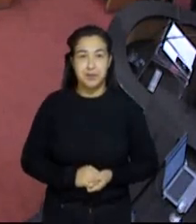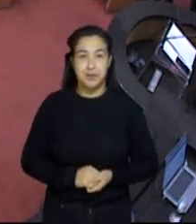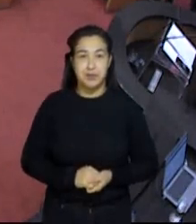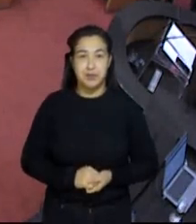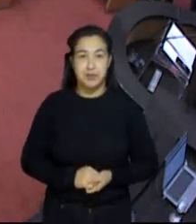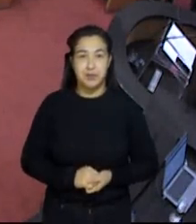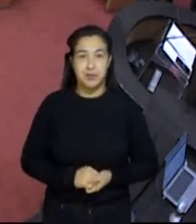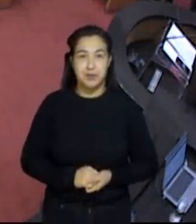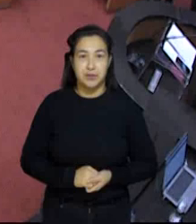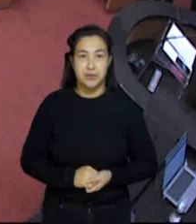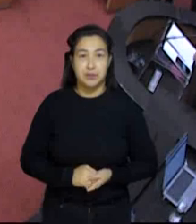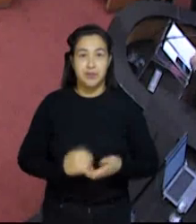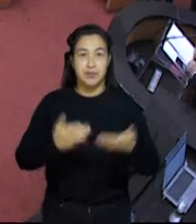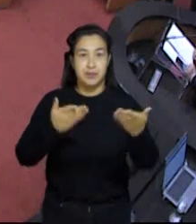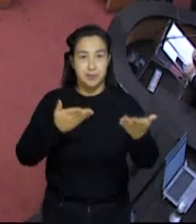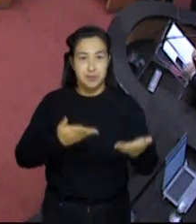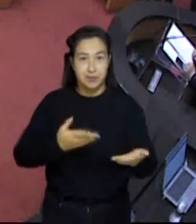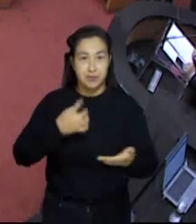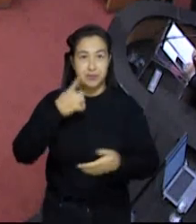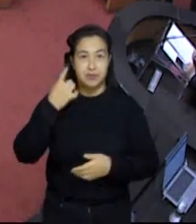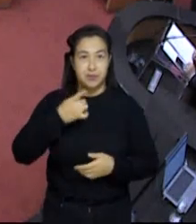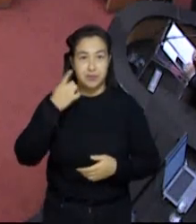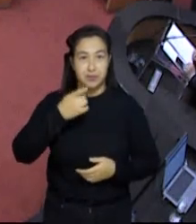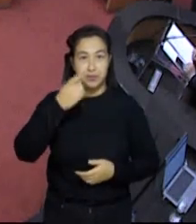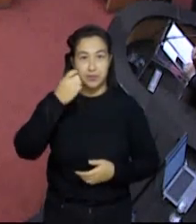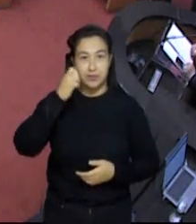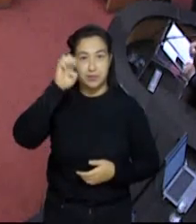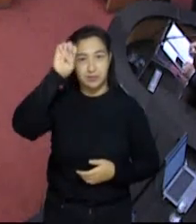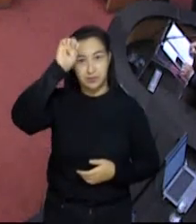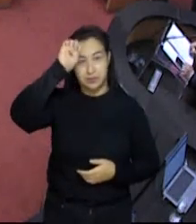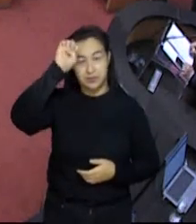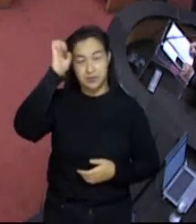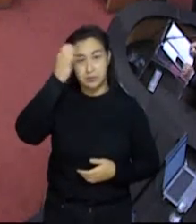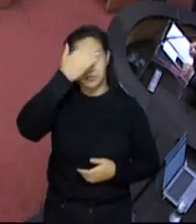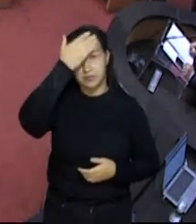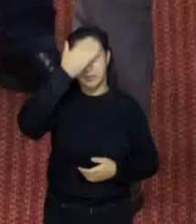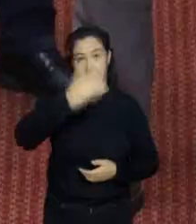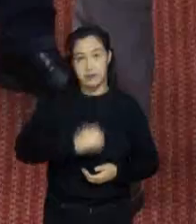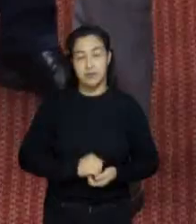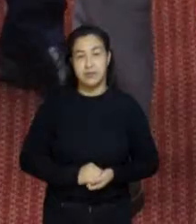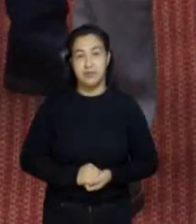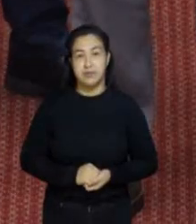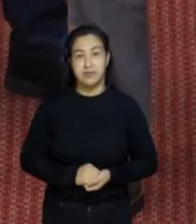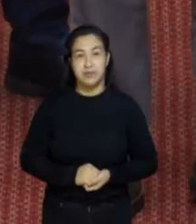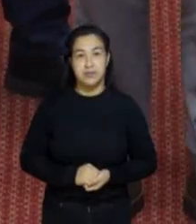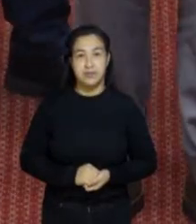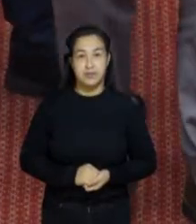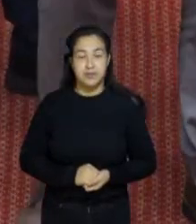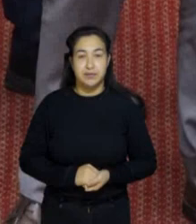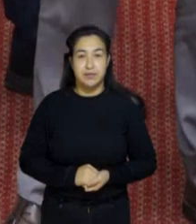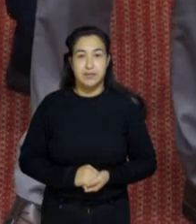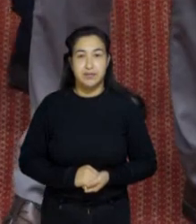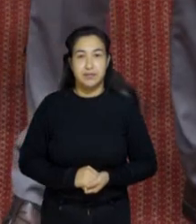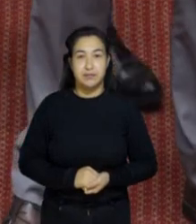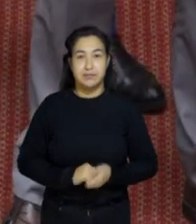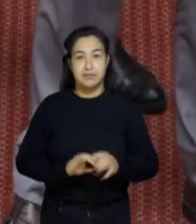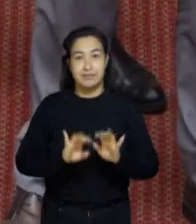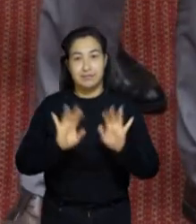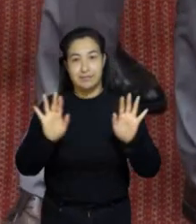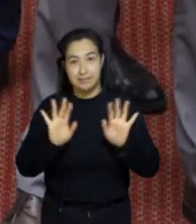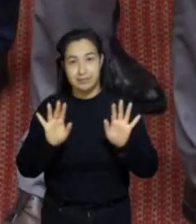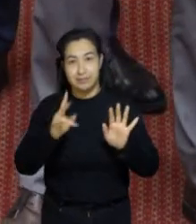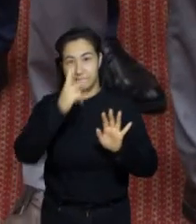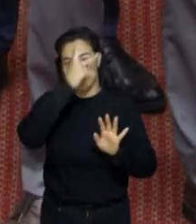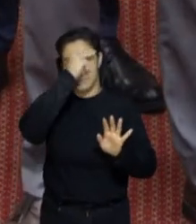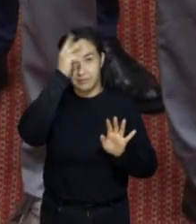Com a palavra, deputado Emerson Stein. O presidente Padre Pedro, o prefeito Topazio, o prefeito Rovino,